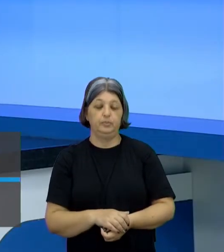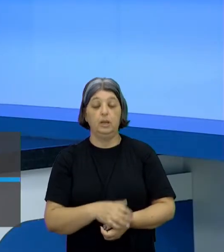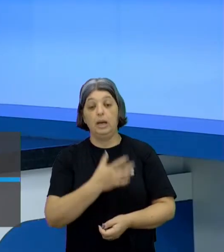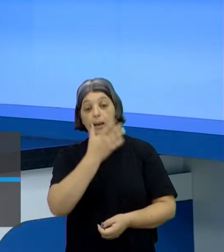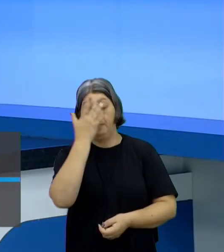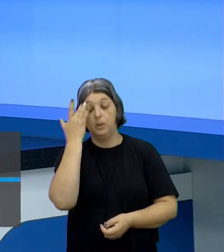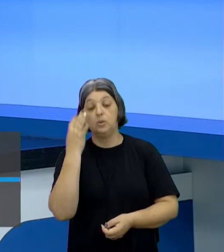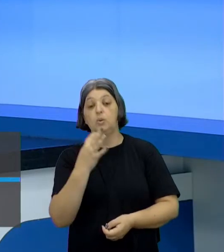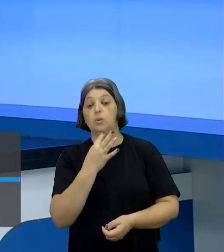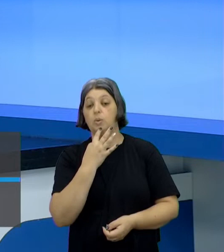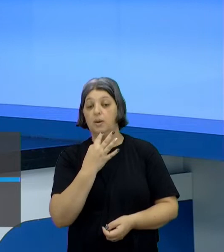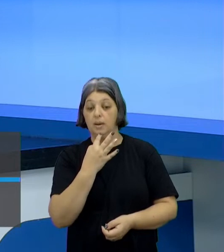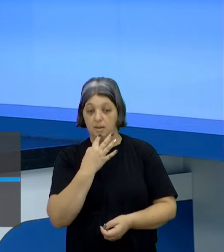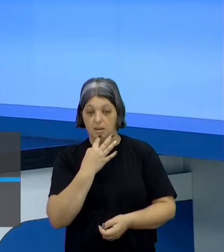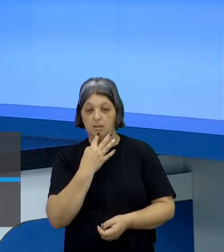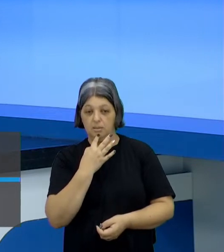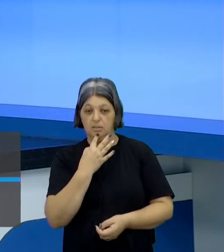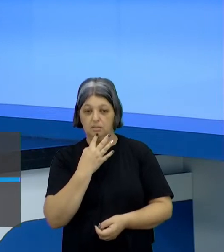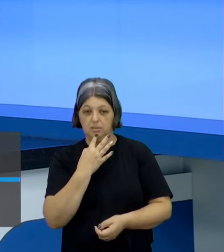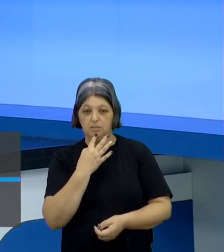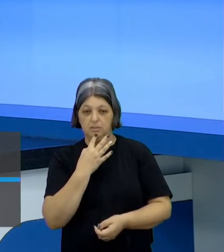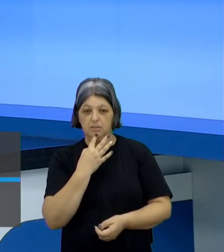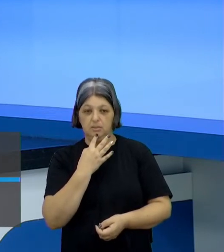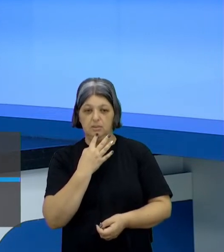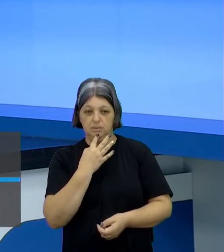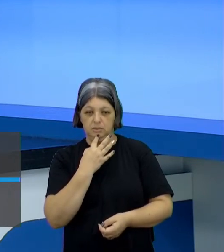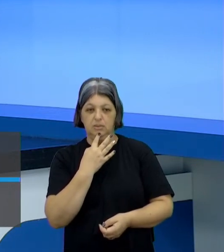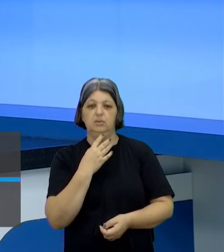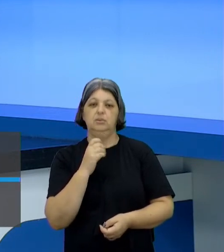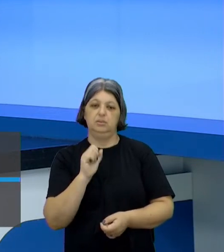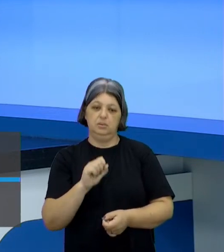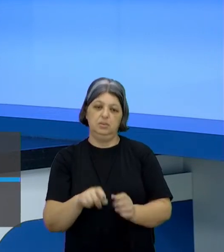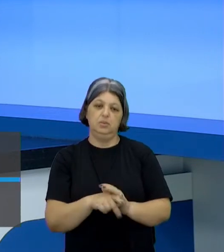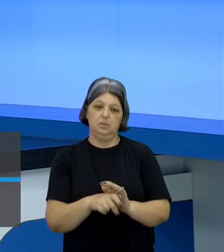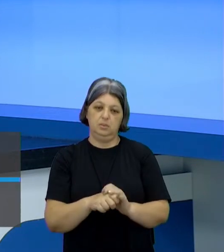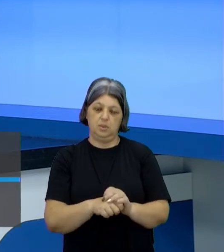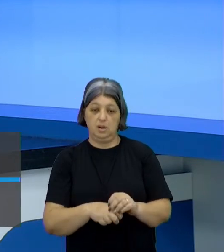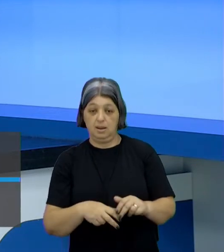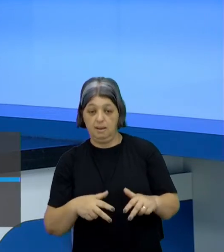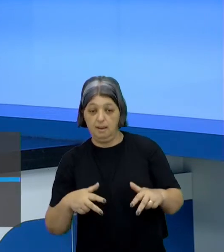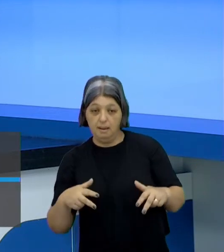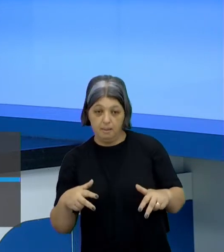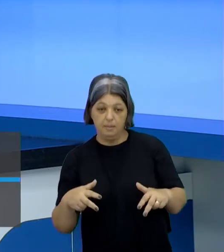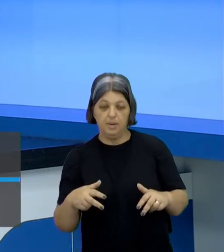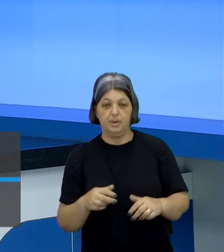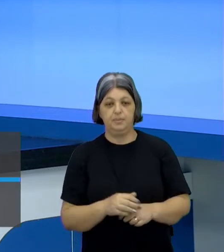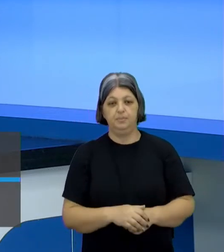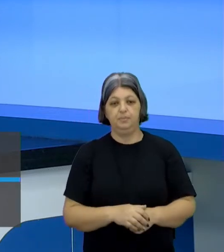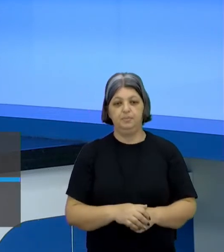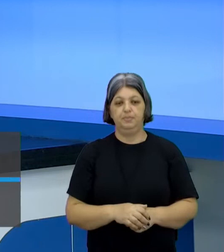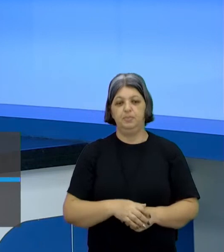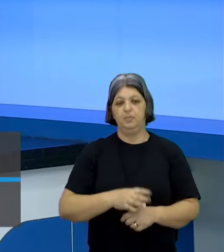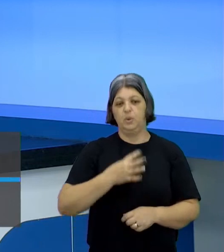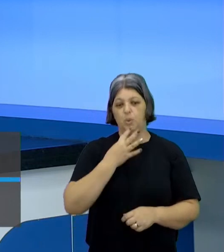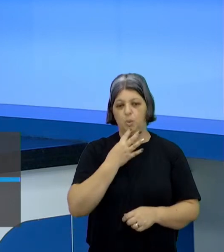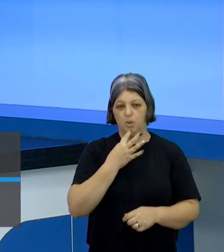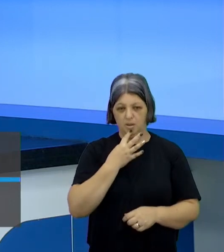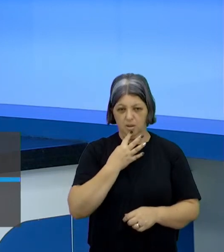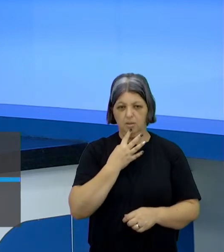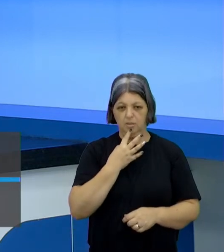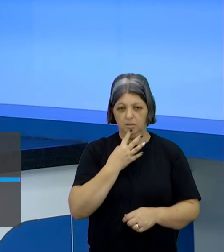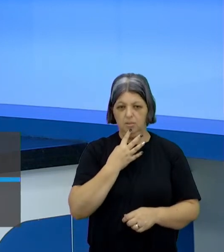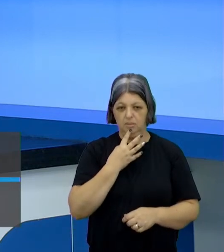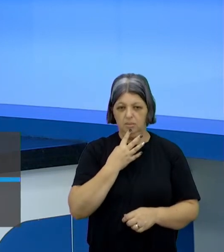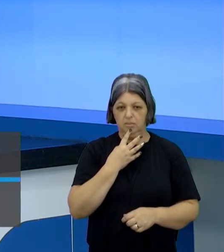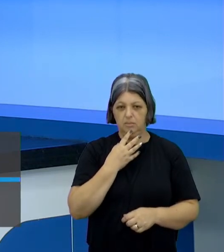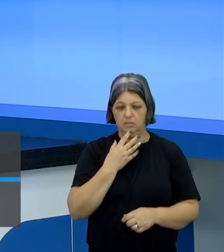então, os Racionais, já faz uma associação. E aí, se conhece, certamente